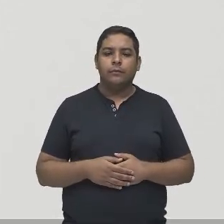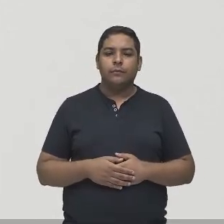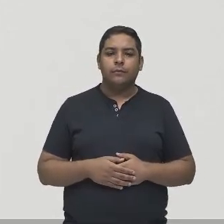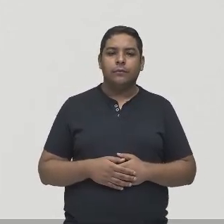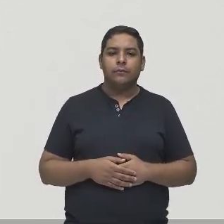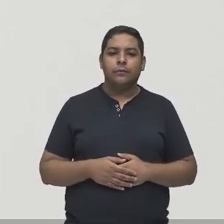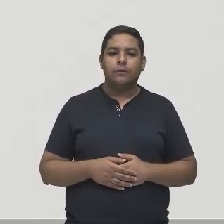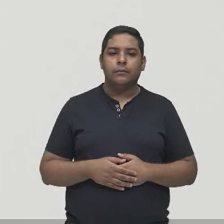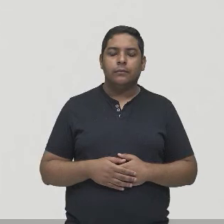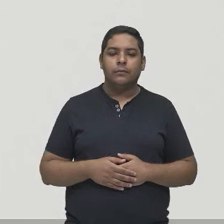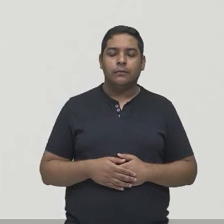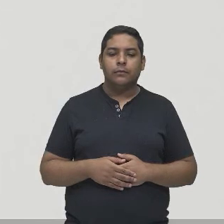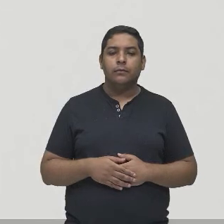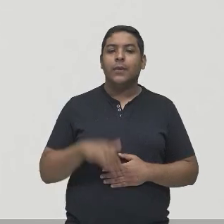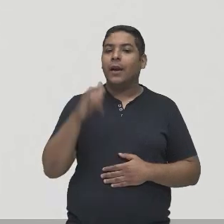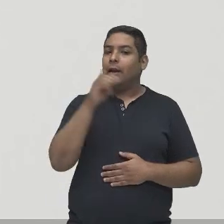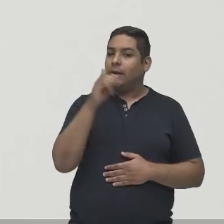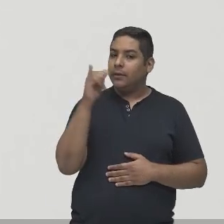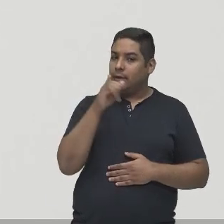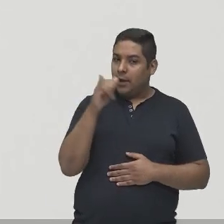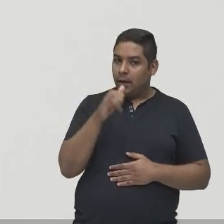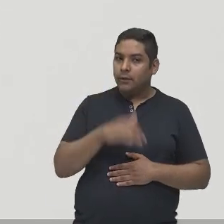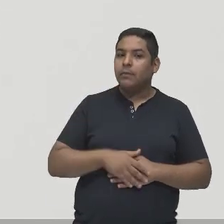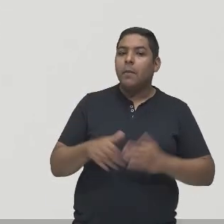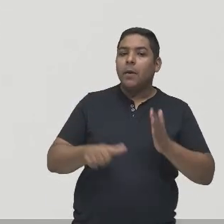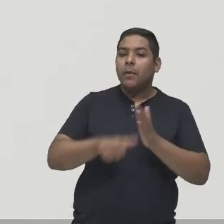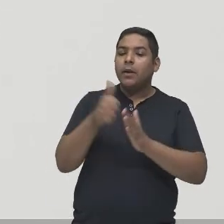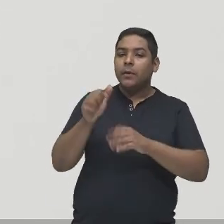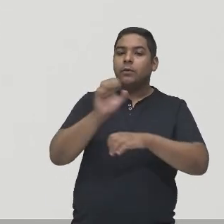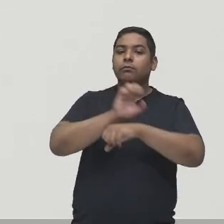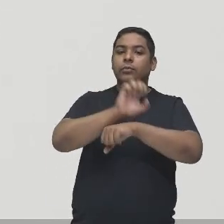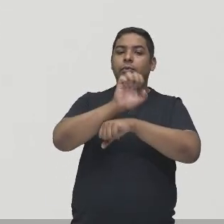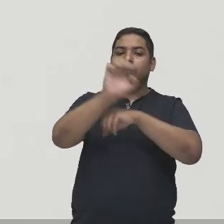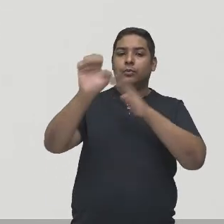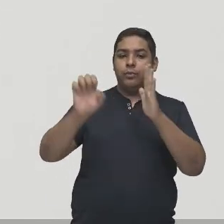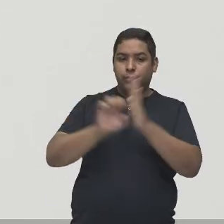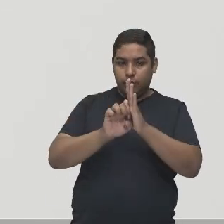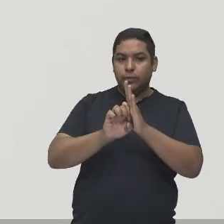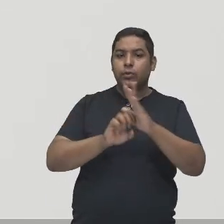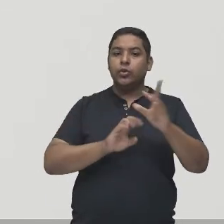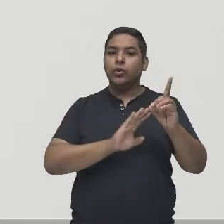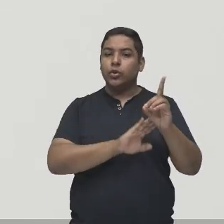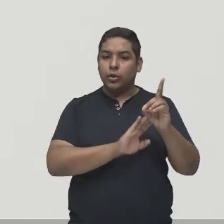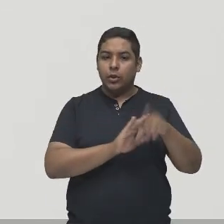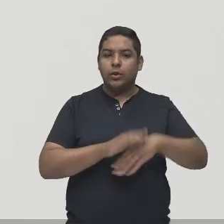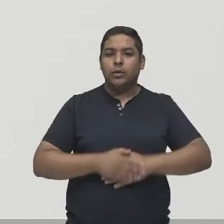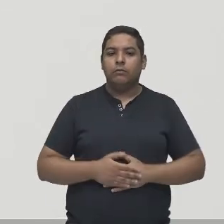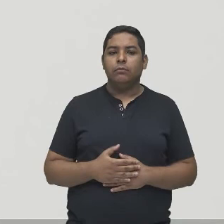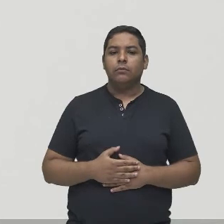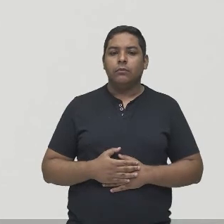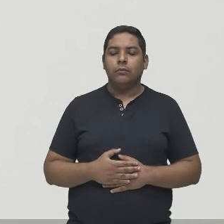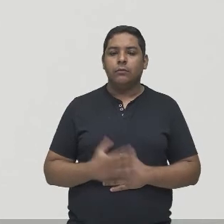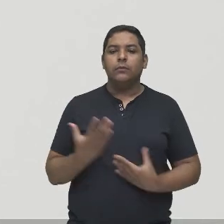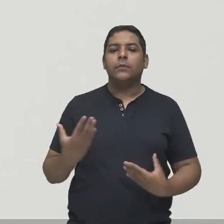organizar. Na Itália, onde primeiramente se definiu o totalitarismo de direita, constituiu-se um Estado